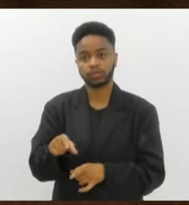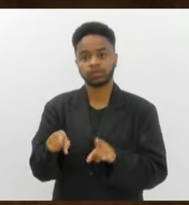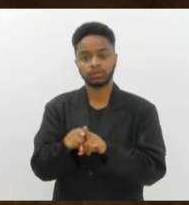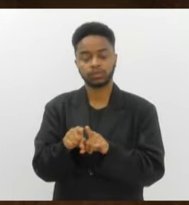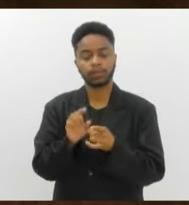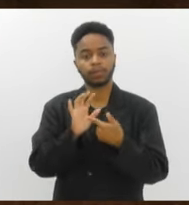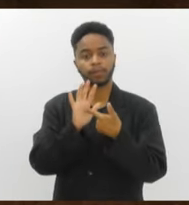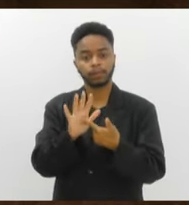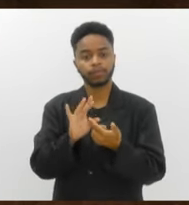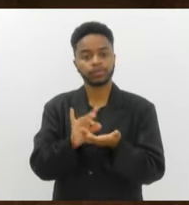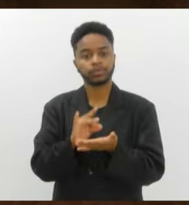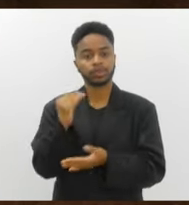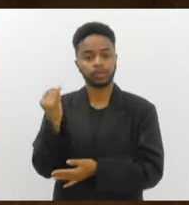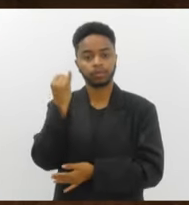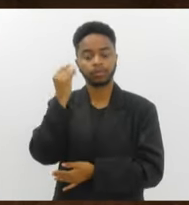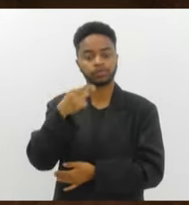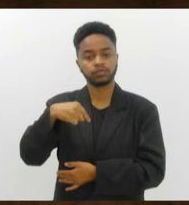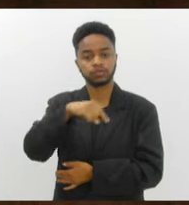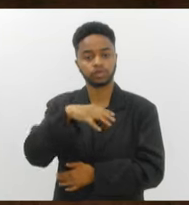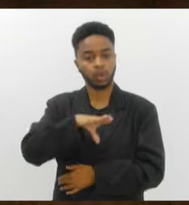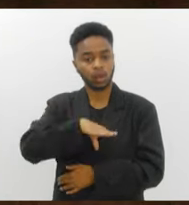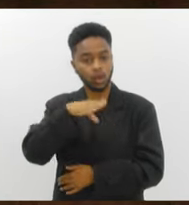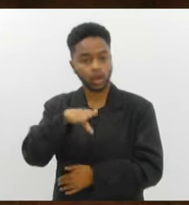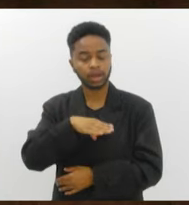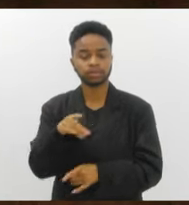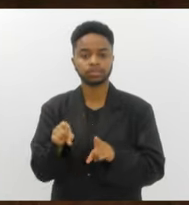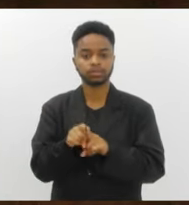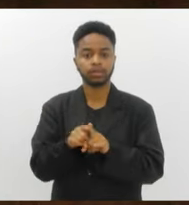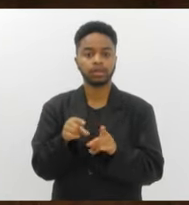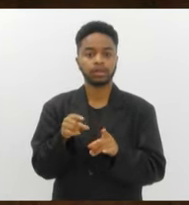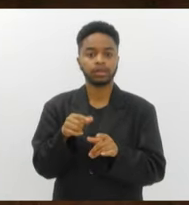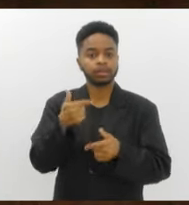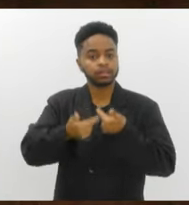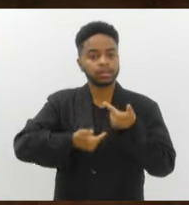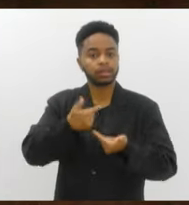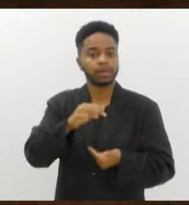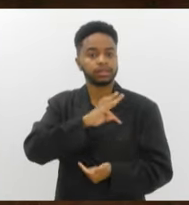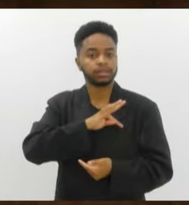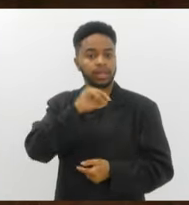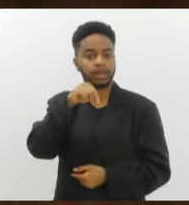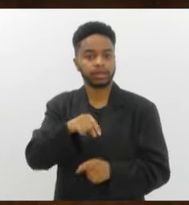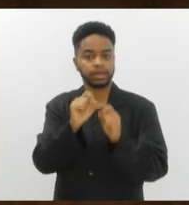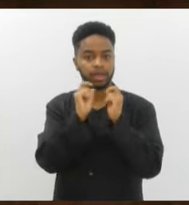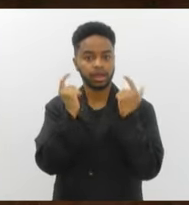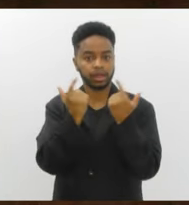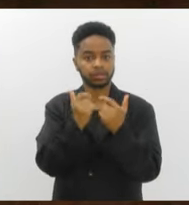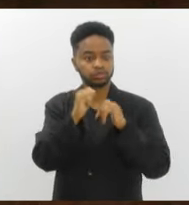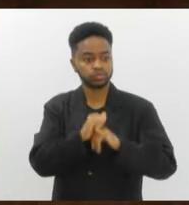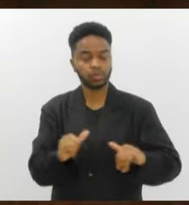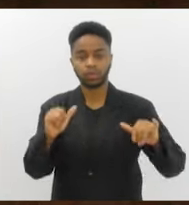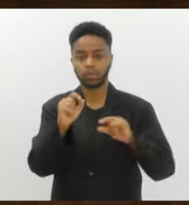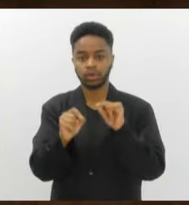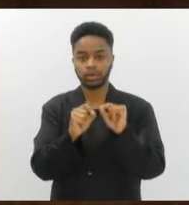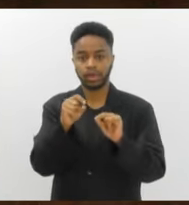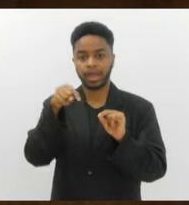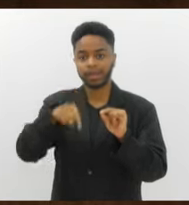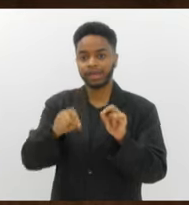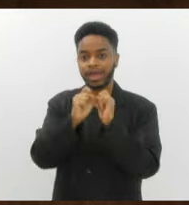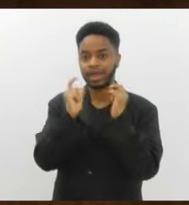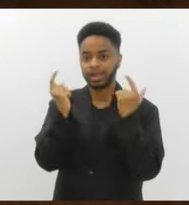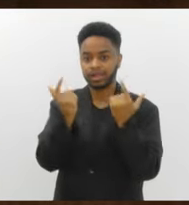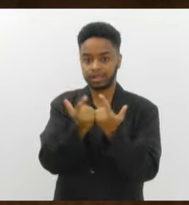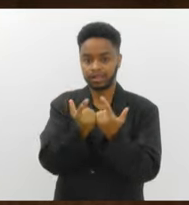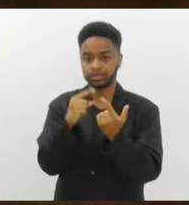ressalto a importância da coragem de Vossa Excelência e de todo o trabalho técnico aqui da Alerge em dizer que a Alerge, presidente,